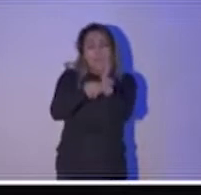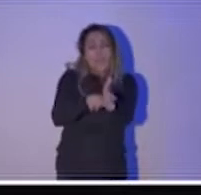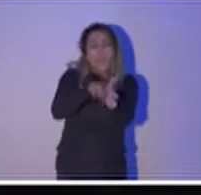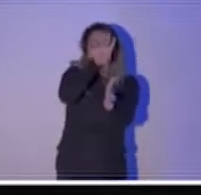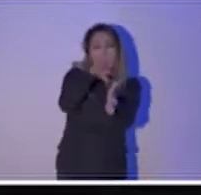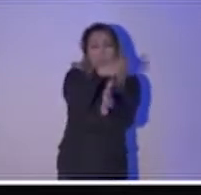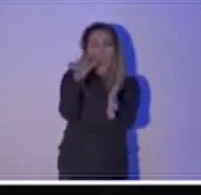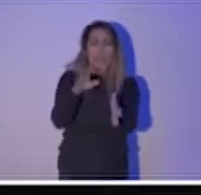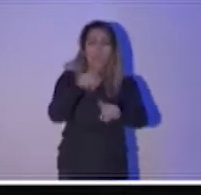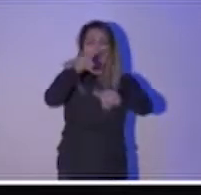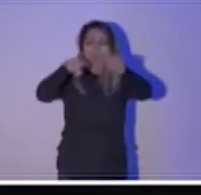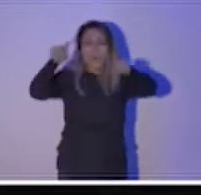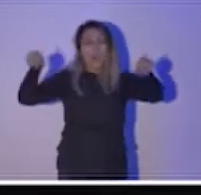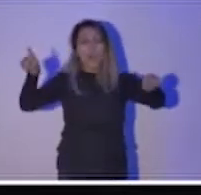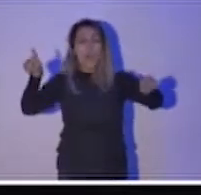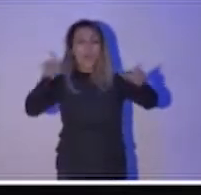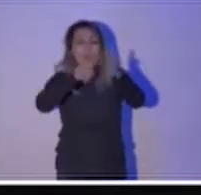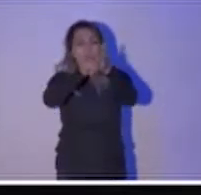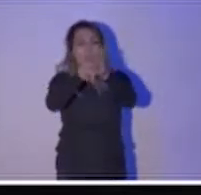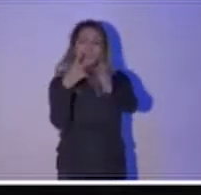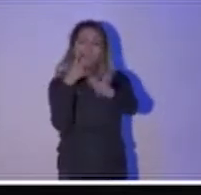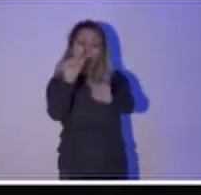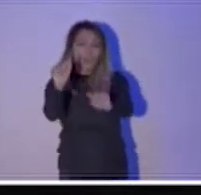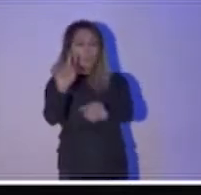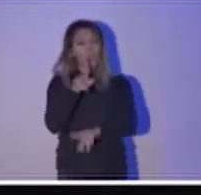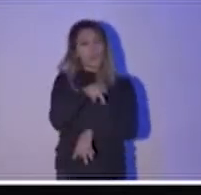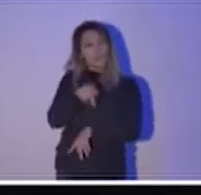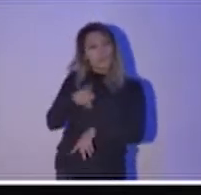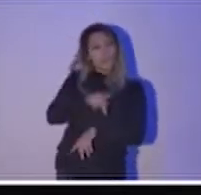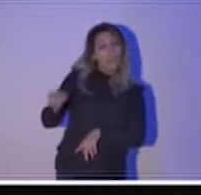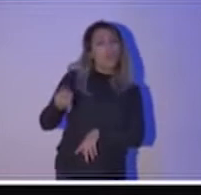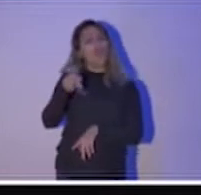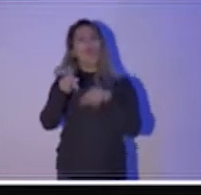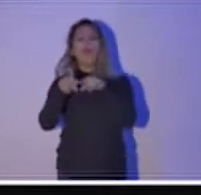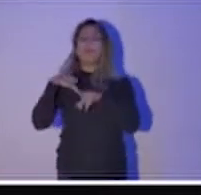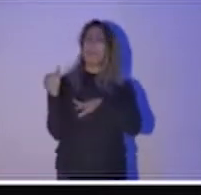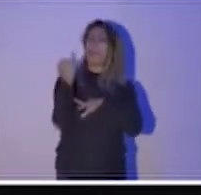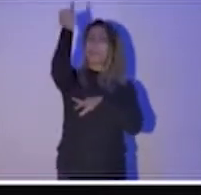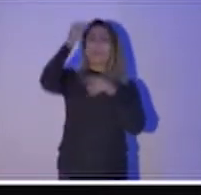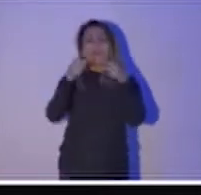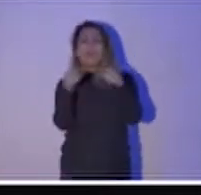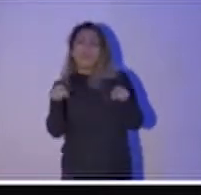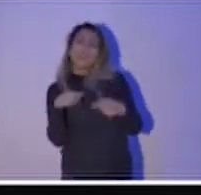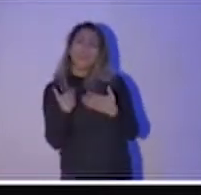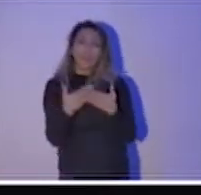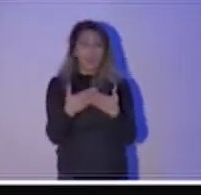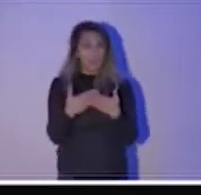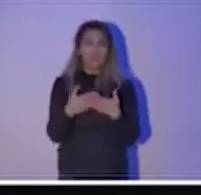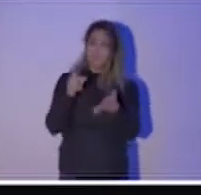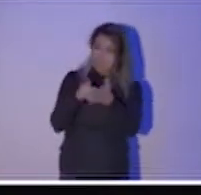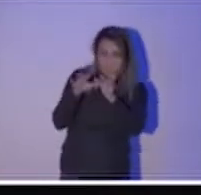assim: os professores são o principal fator de mudança da situação do aluno na sala de aula, e é verdade